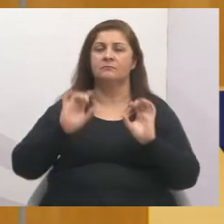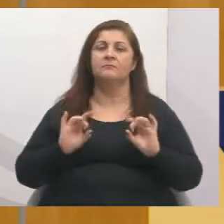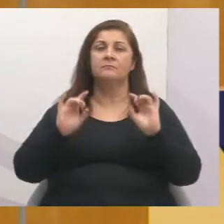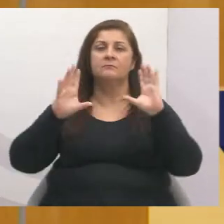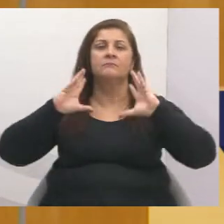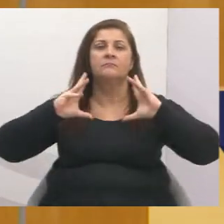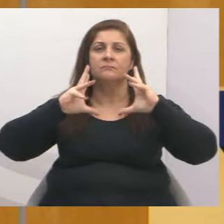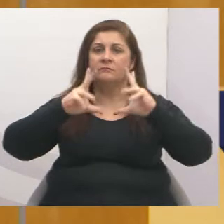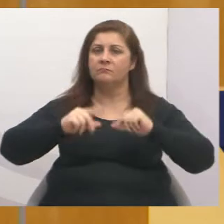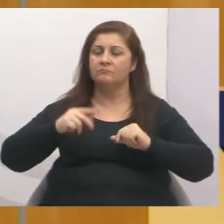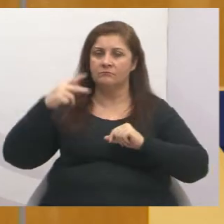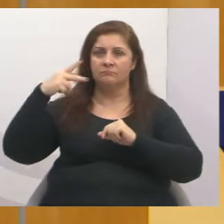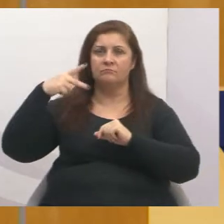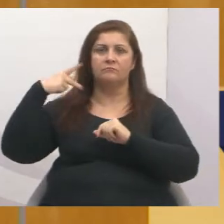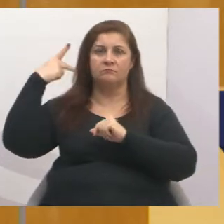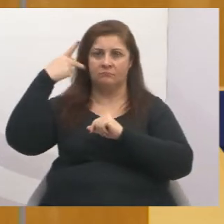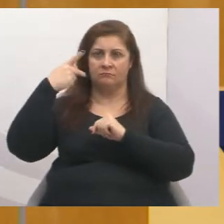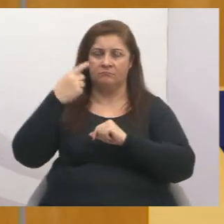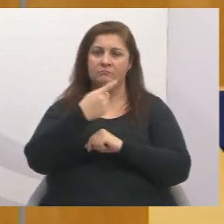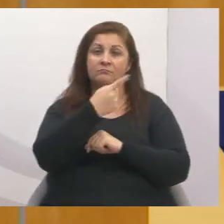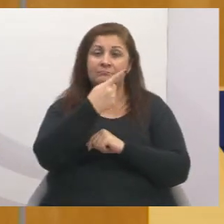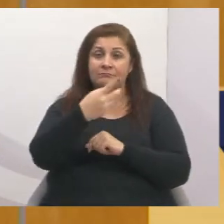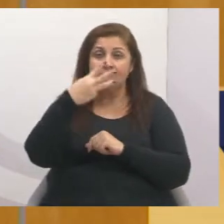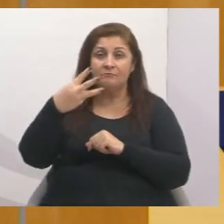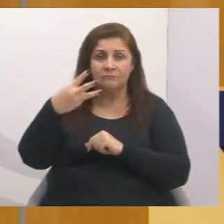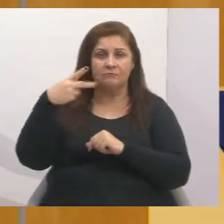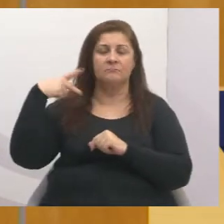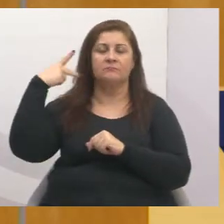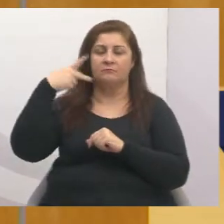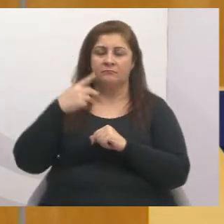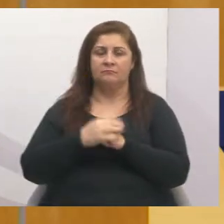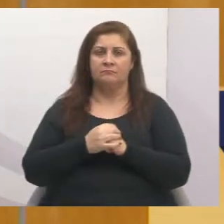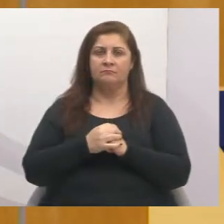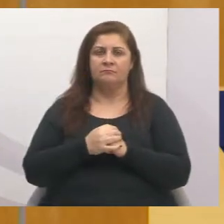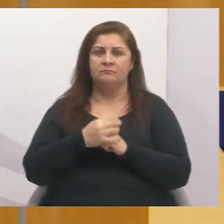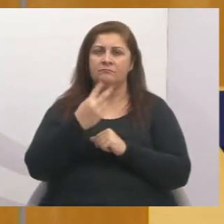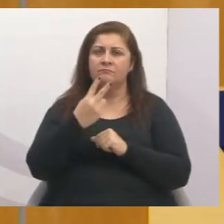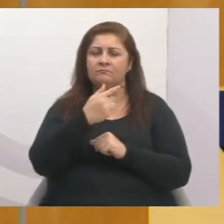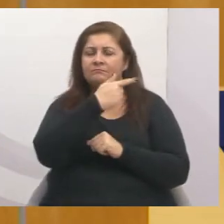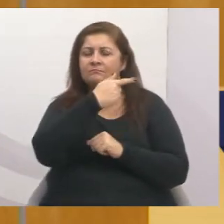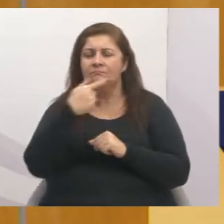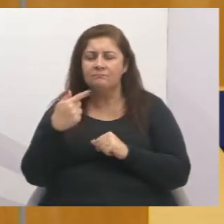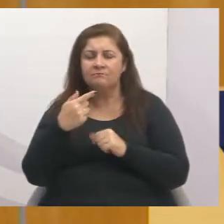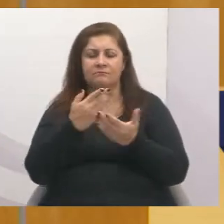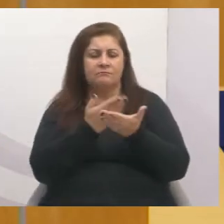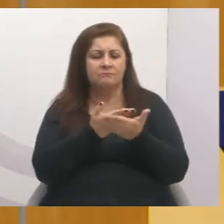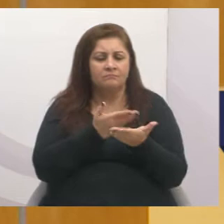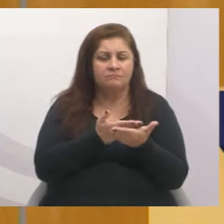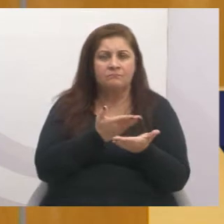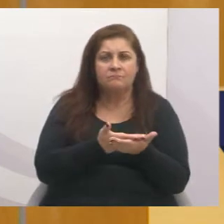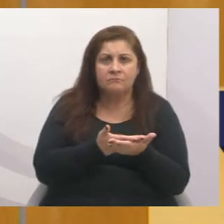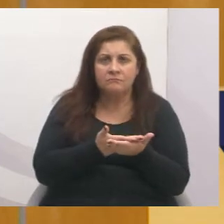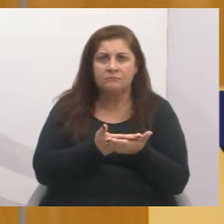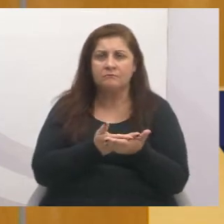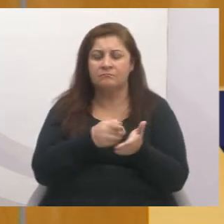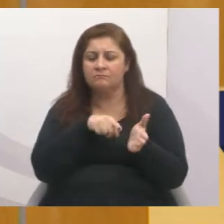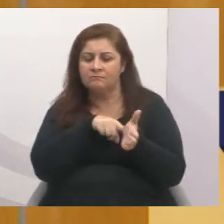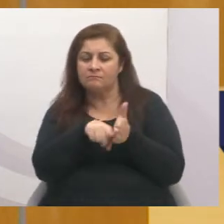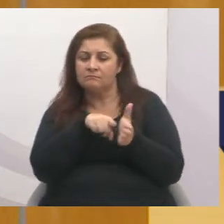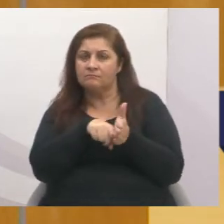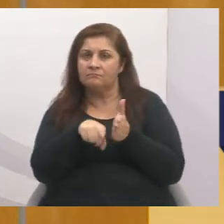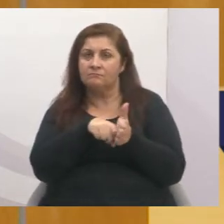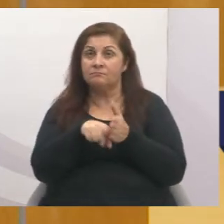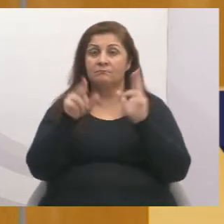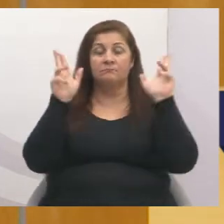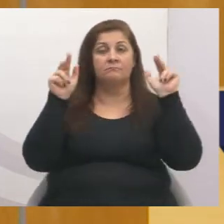os vereadores, os 13 vereadores dessa casa, que durante essas 2 semanas estudaram, se aprofundaram num tema